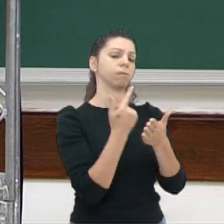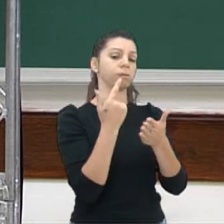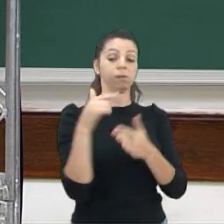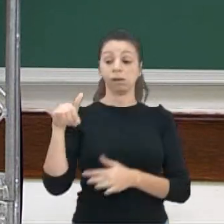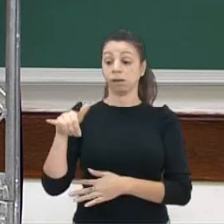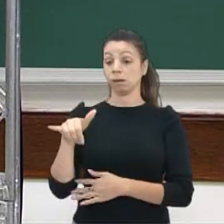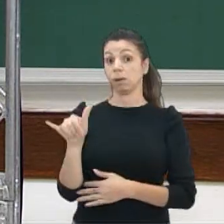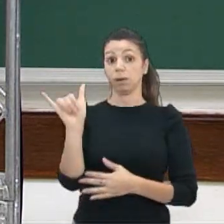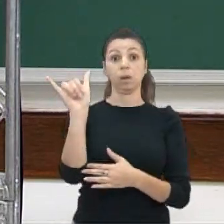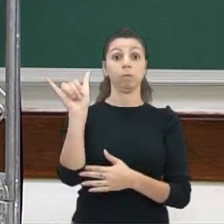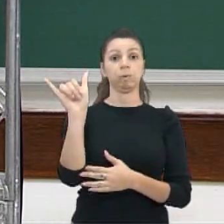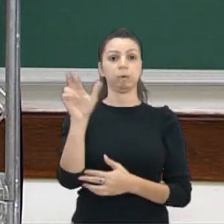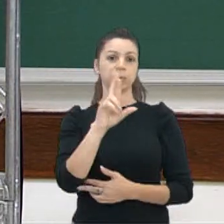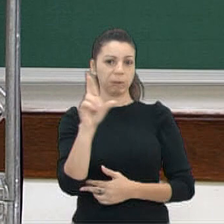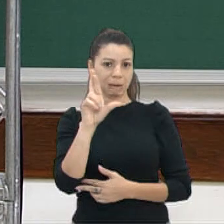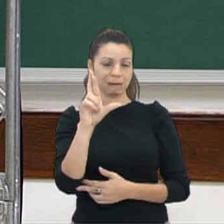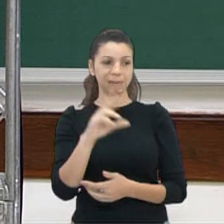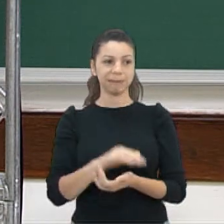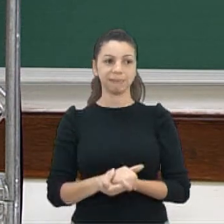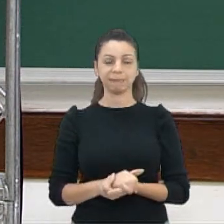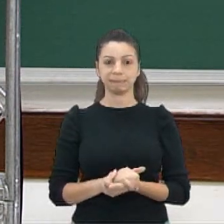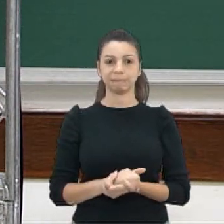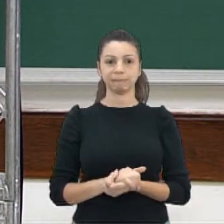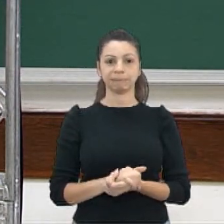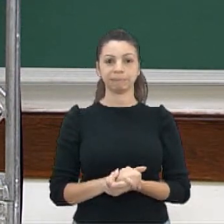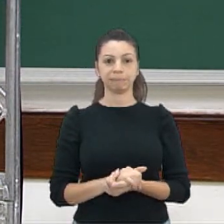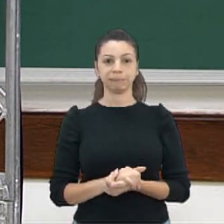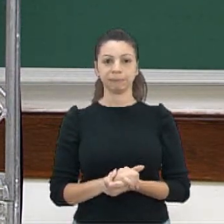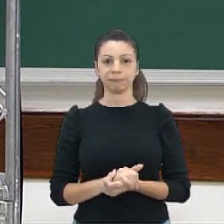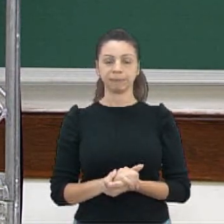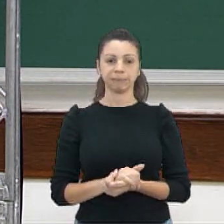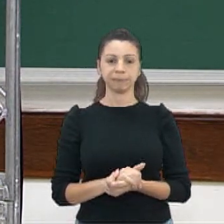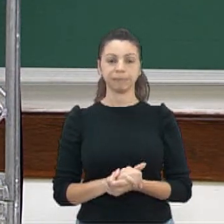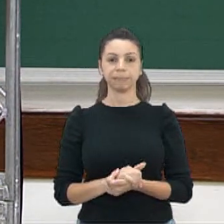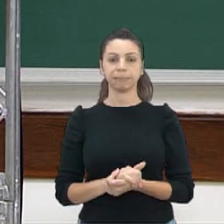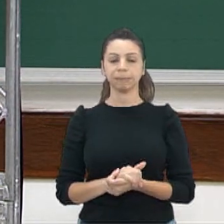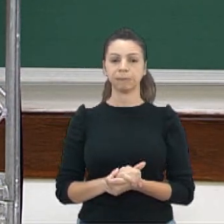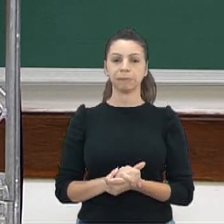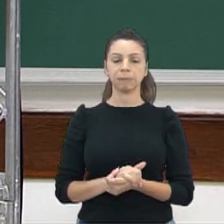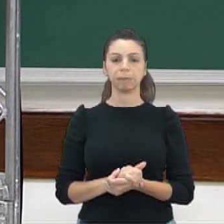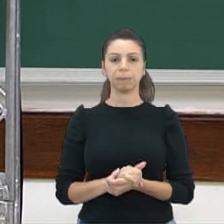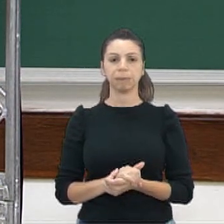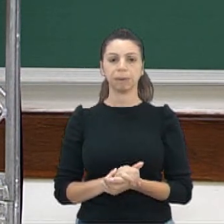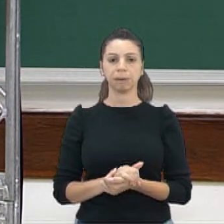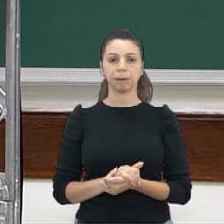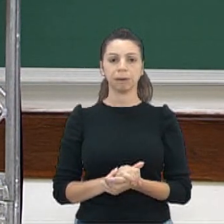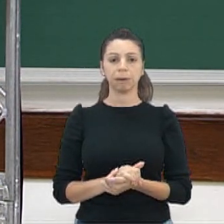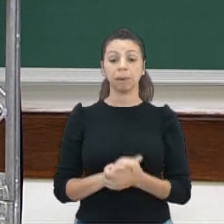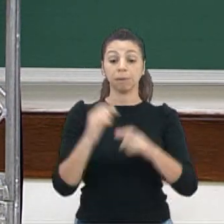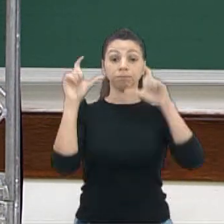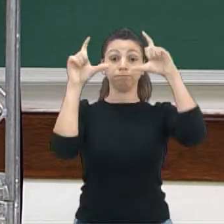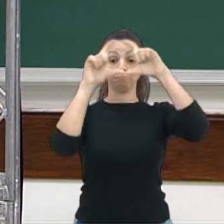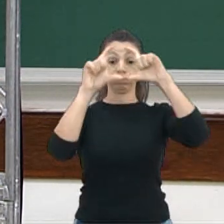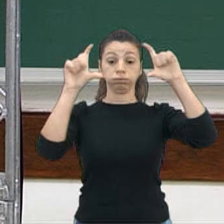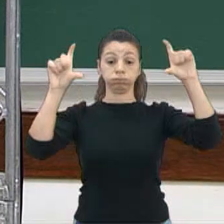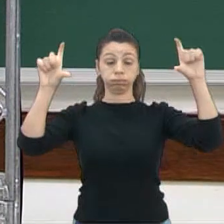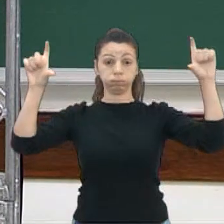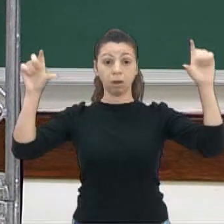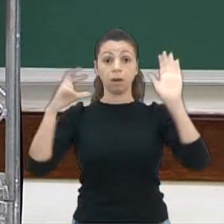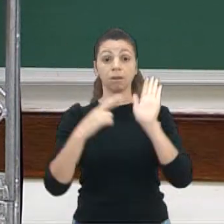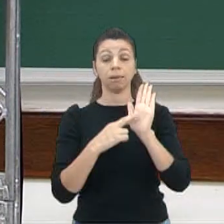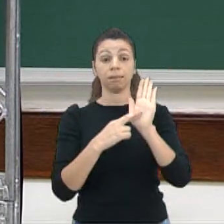Y reais. Caderno Y reais. Qual é a expressão algébrica que representa o